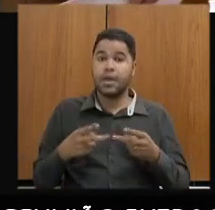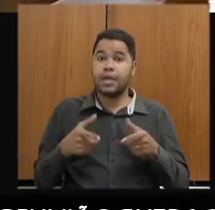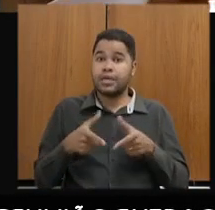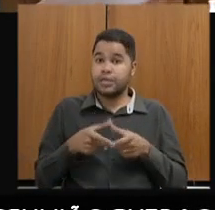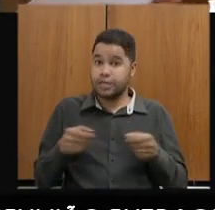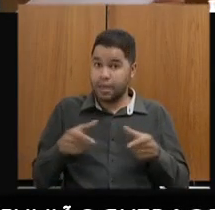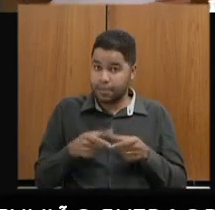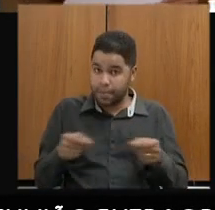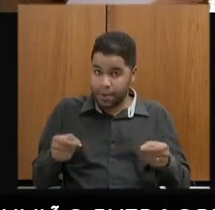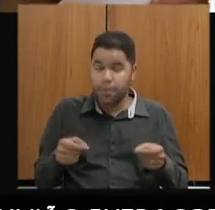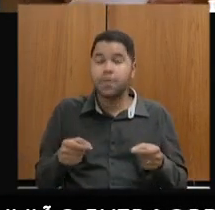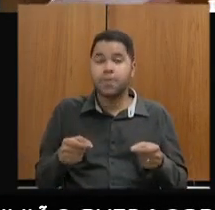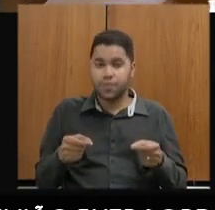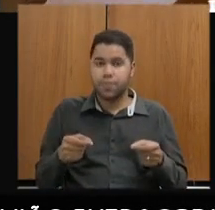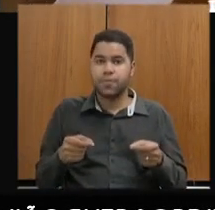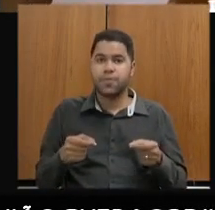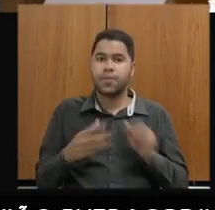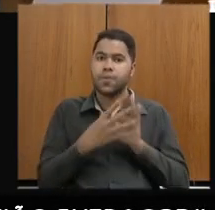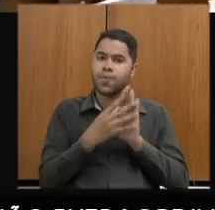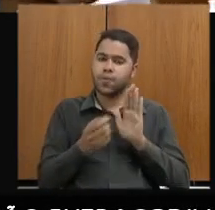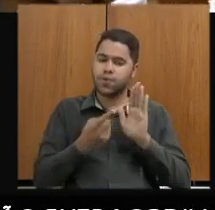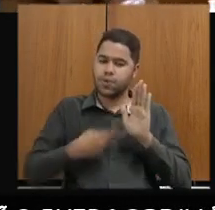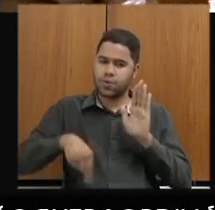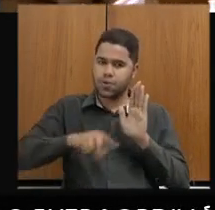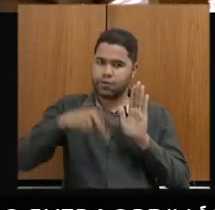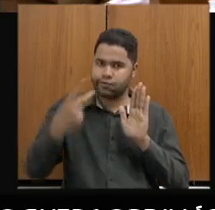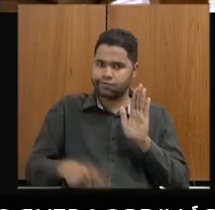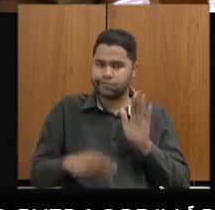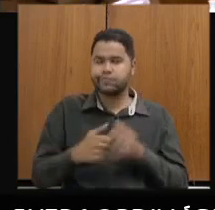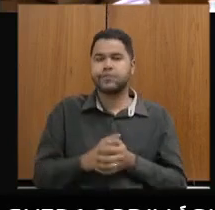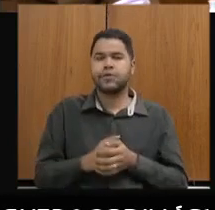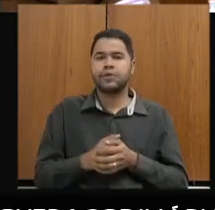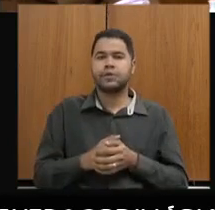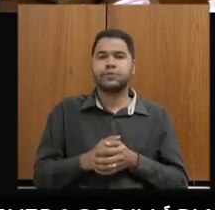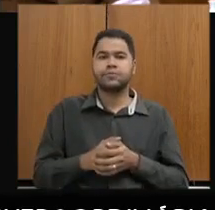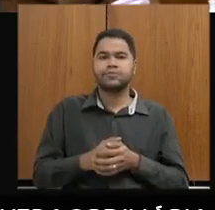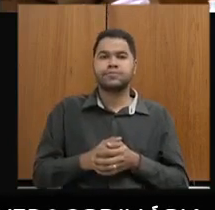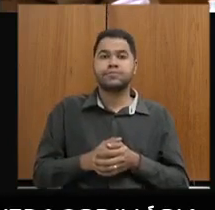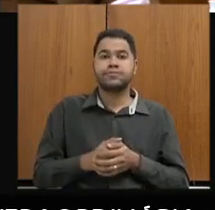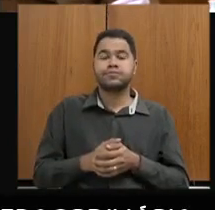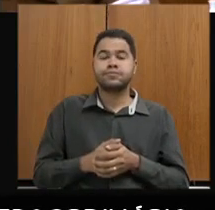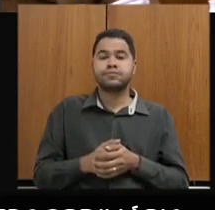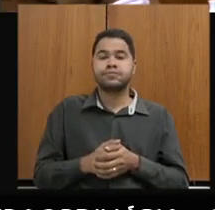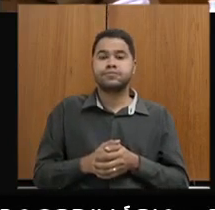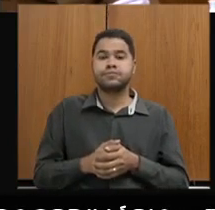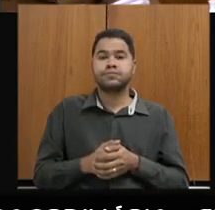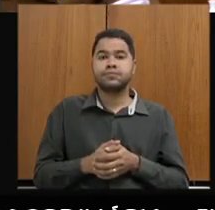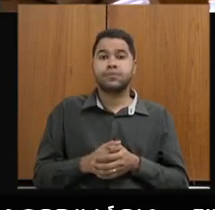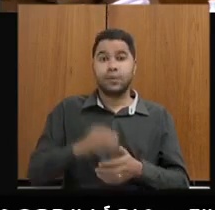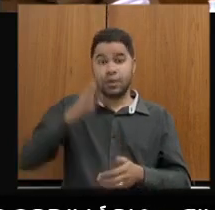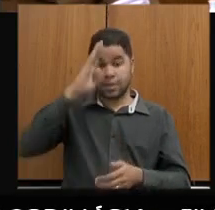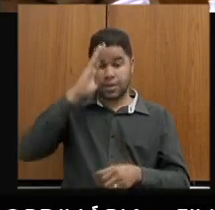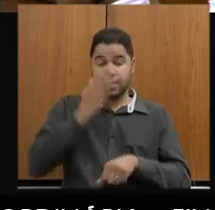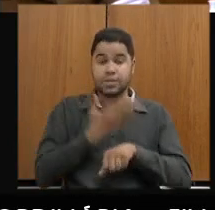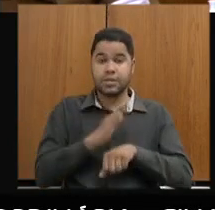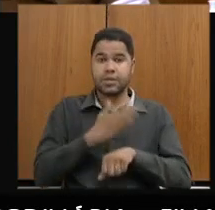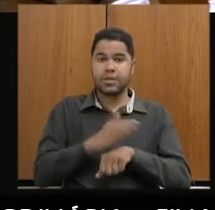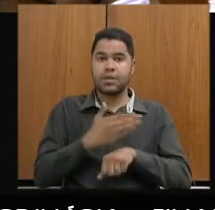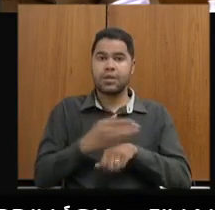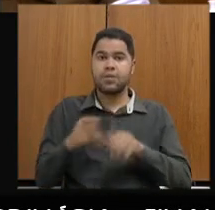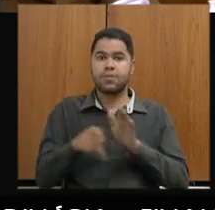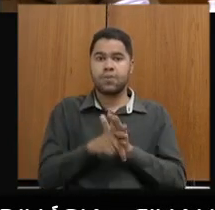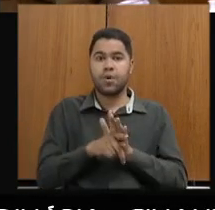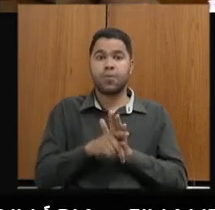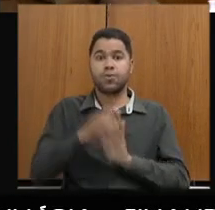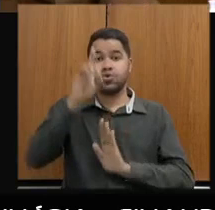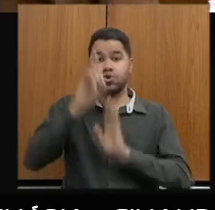né do do modelo nós militares 120 militares treinados no curso de multiplicador